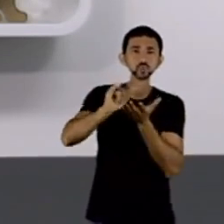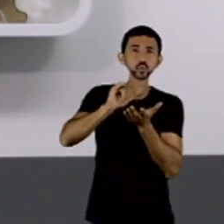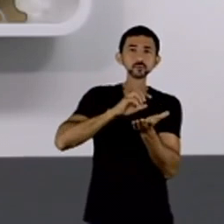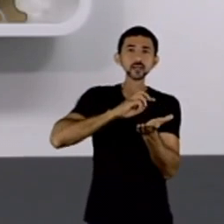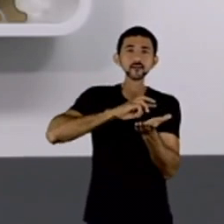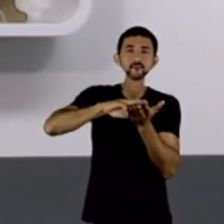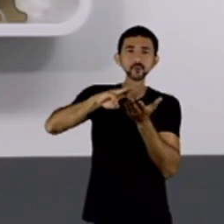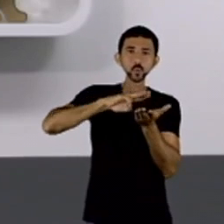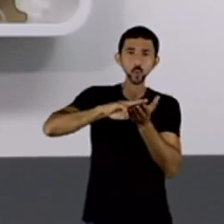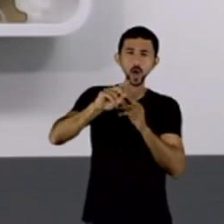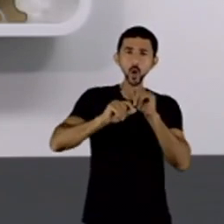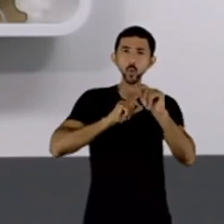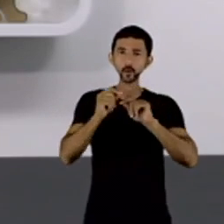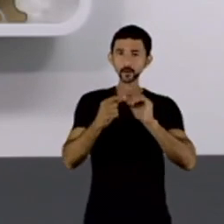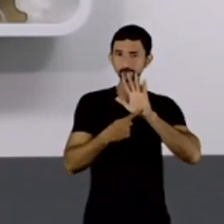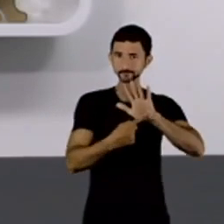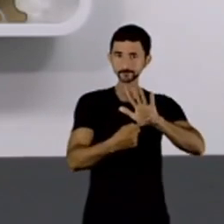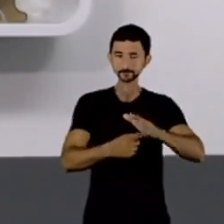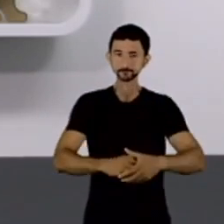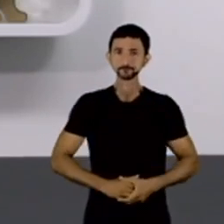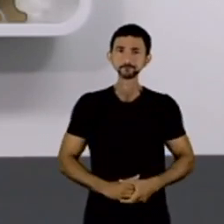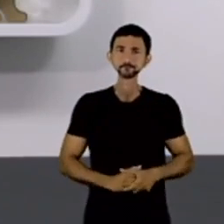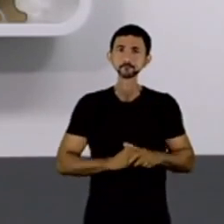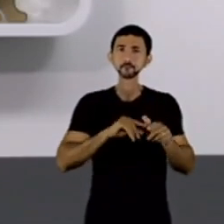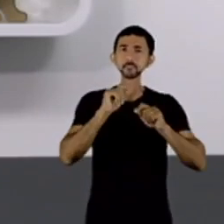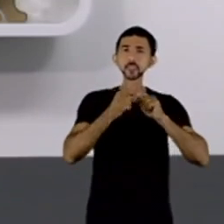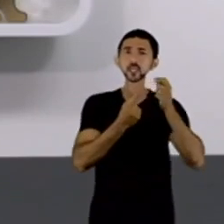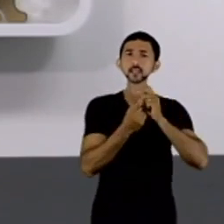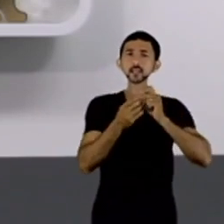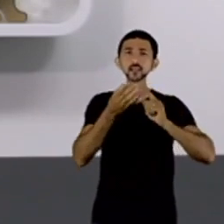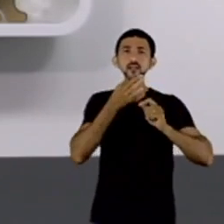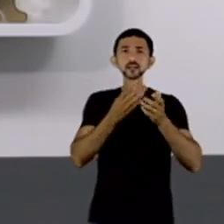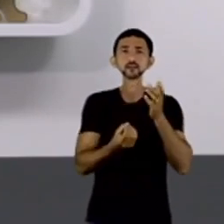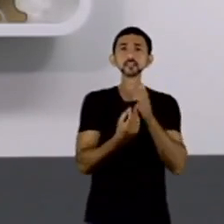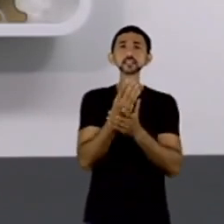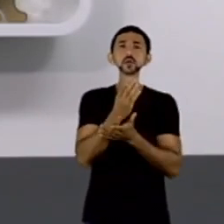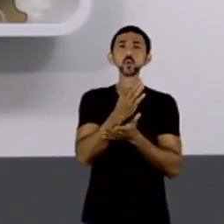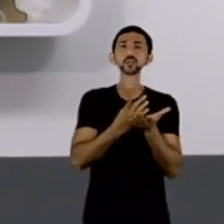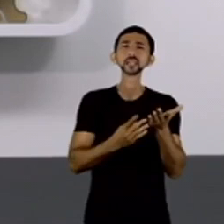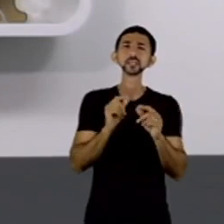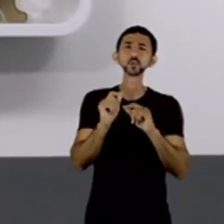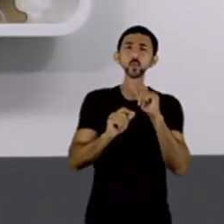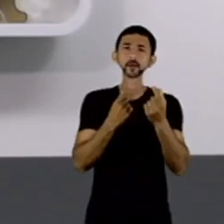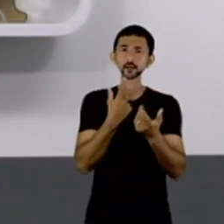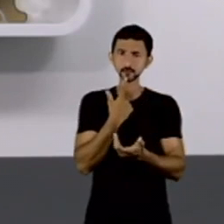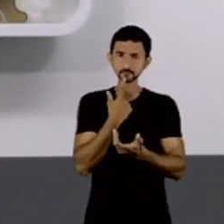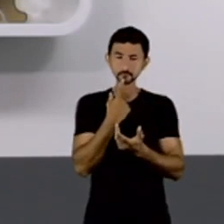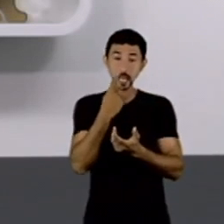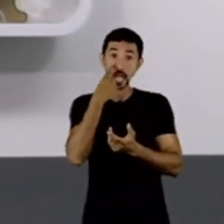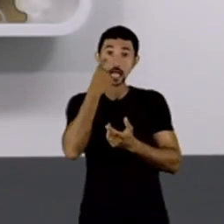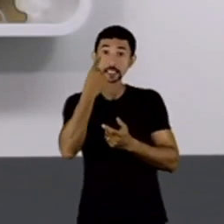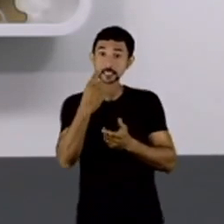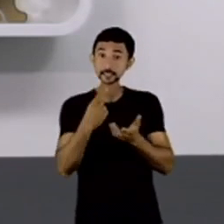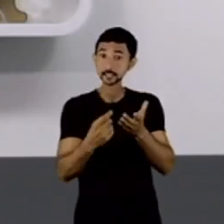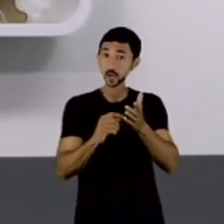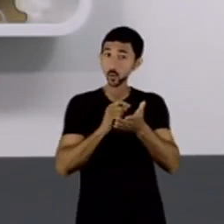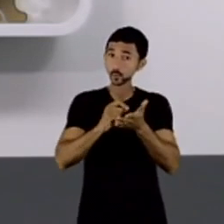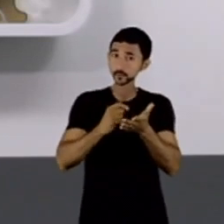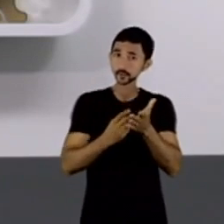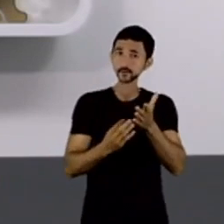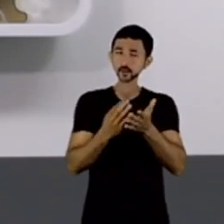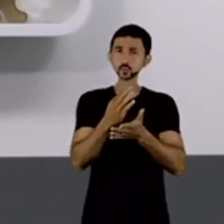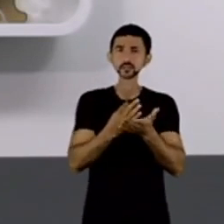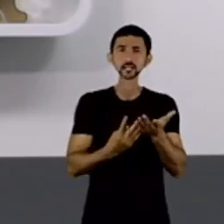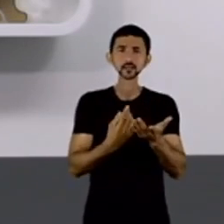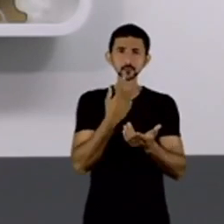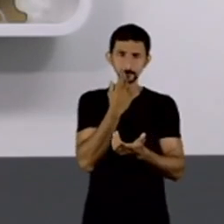sendo veiculada. Quem está por trás deste texto? Com que intenção se escreveu esse texto?